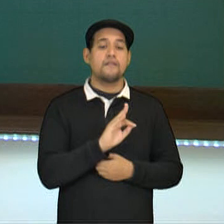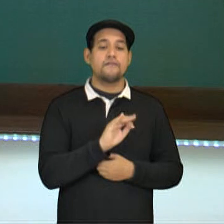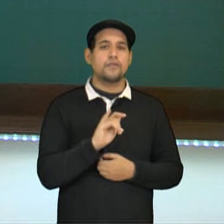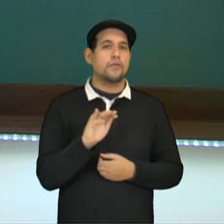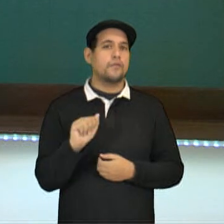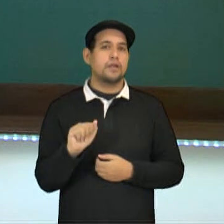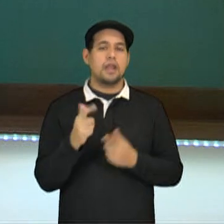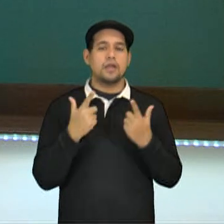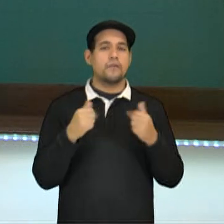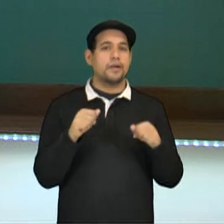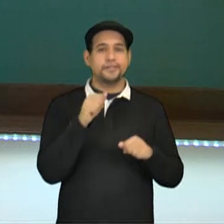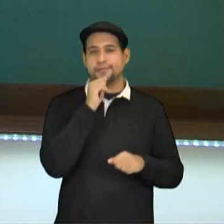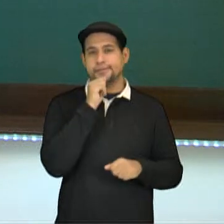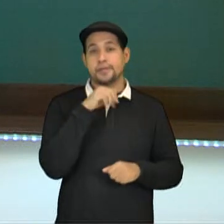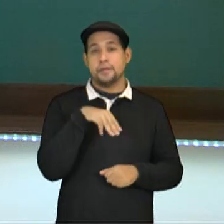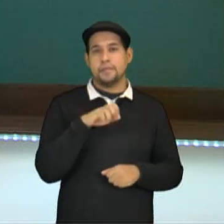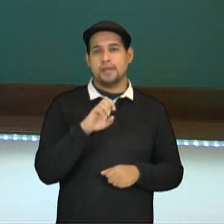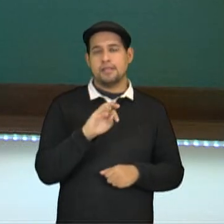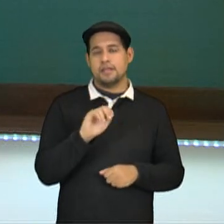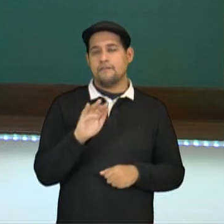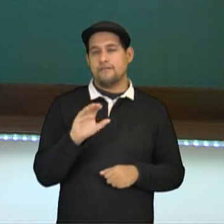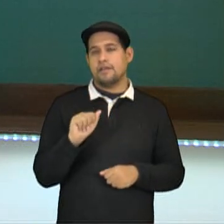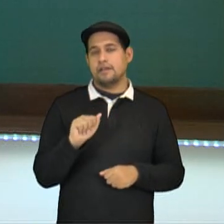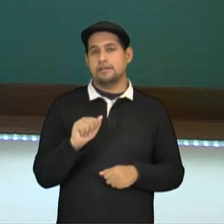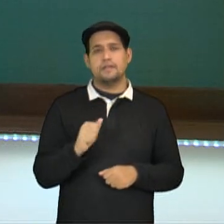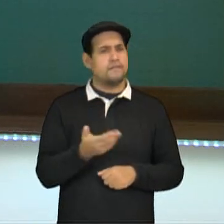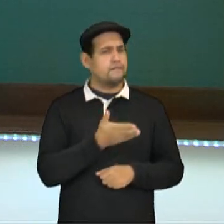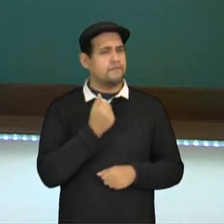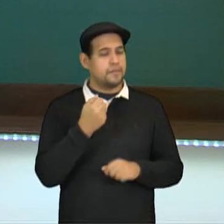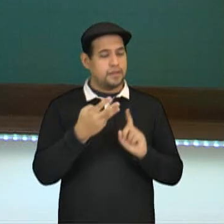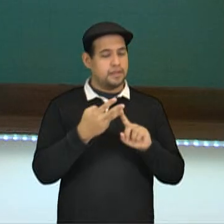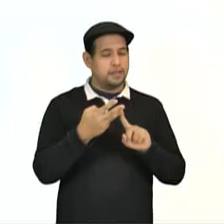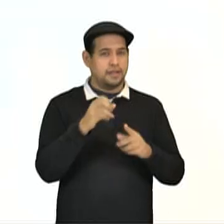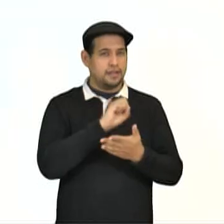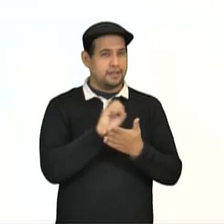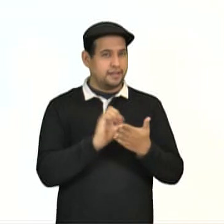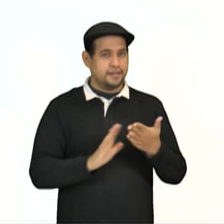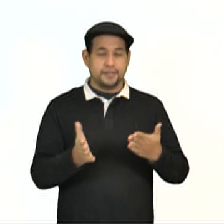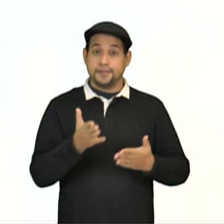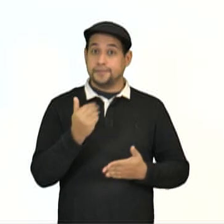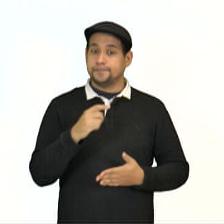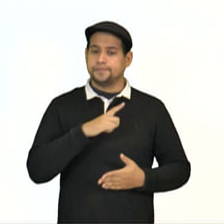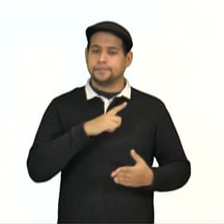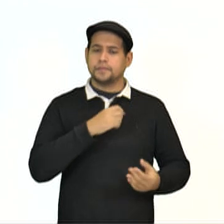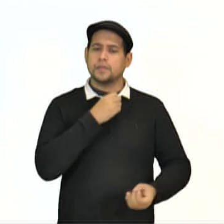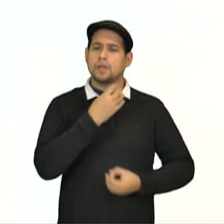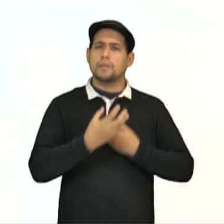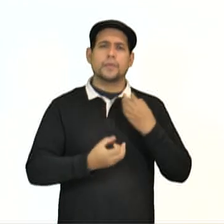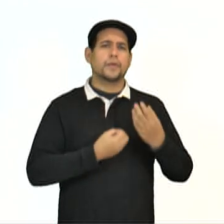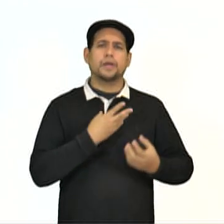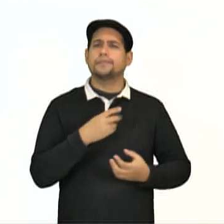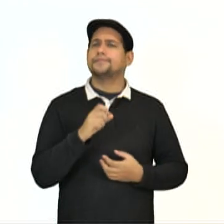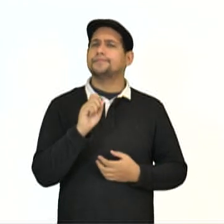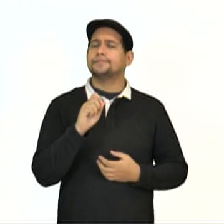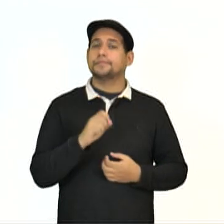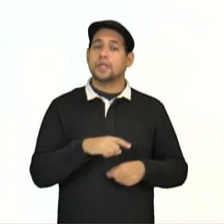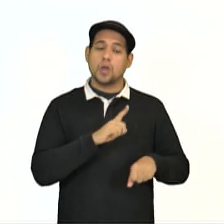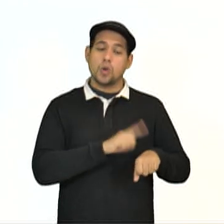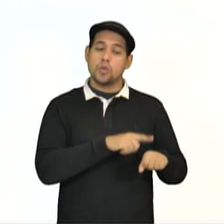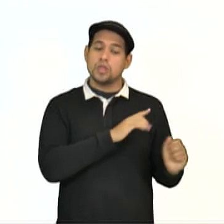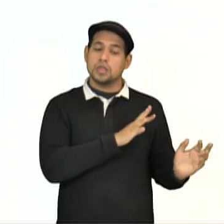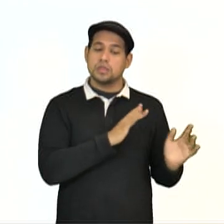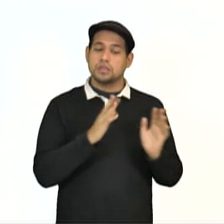como a metáfora, por exemplo. Vamos à terceira atividade? Há no poema uma passagem de